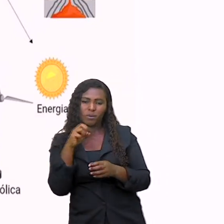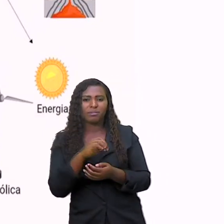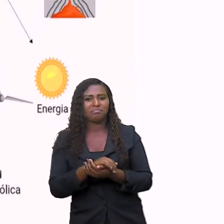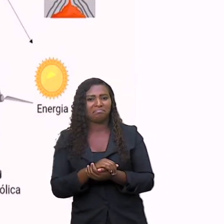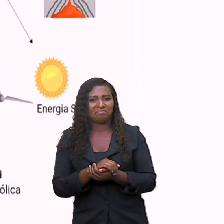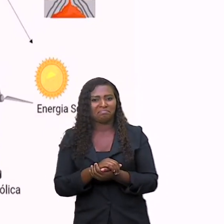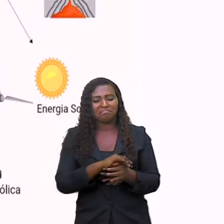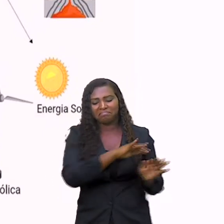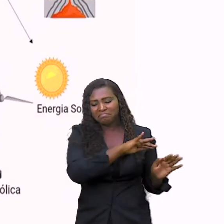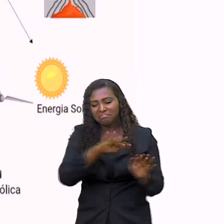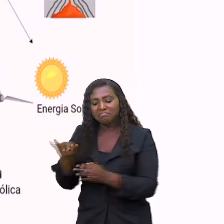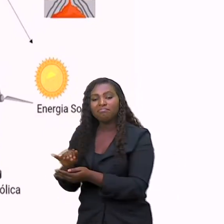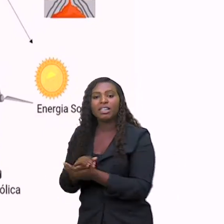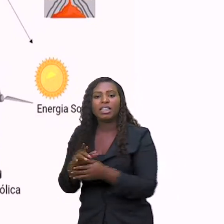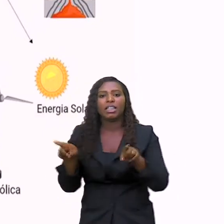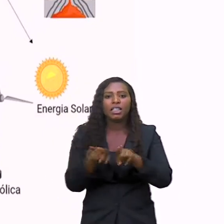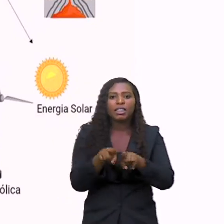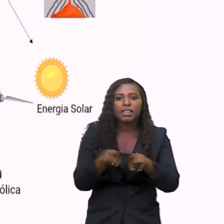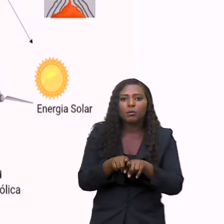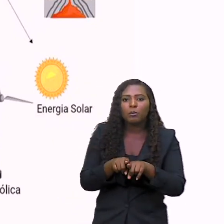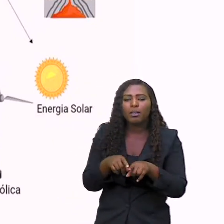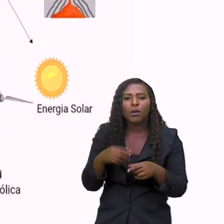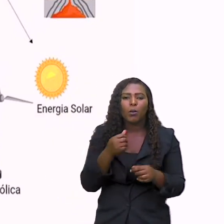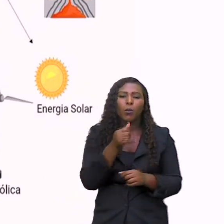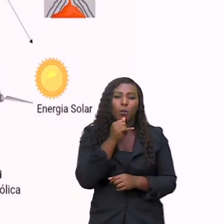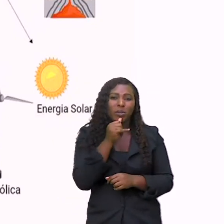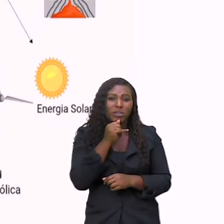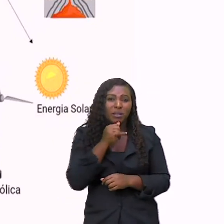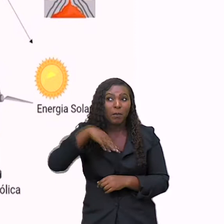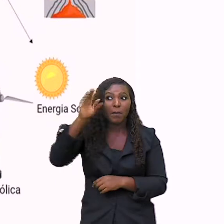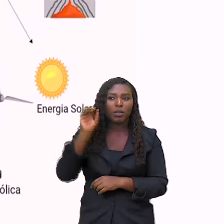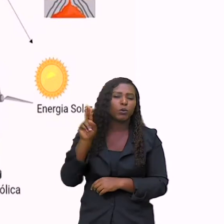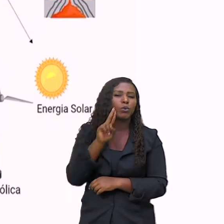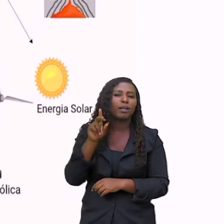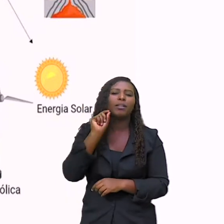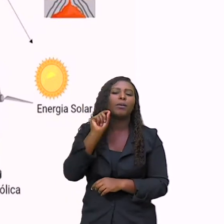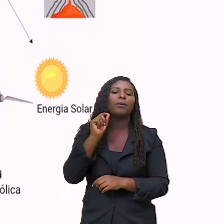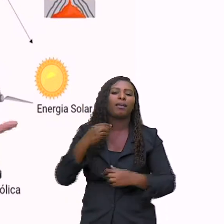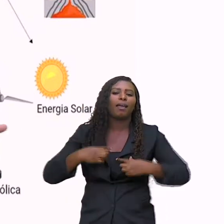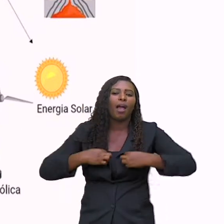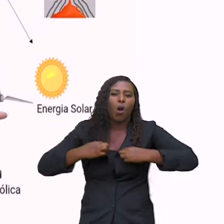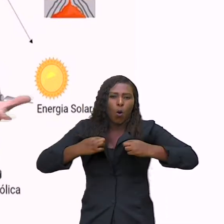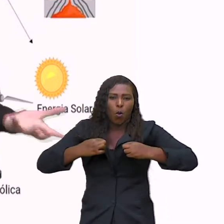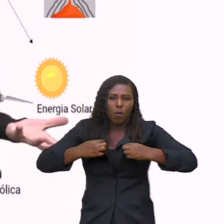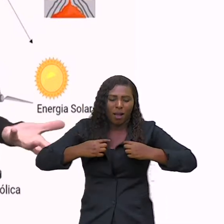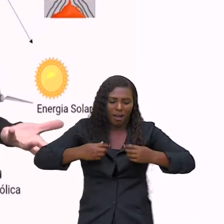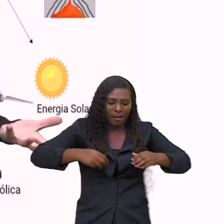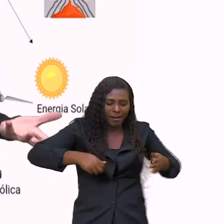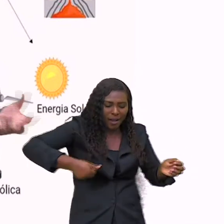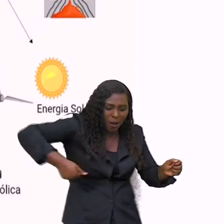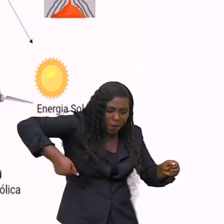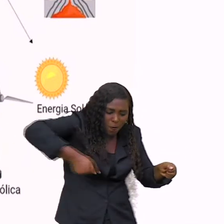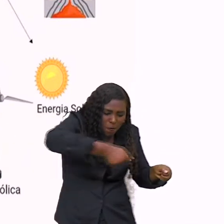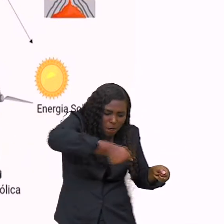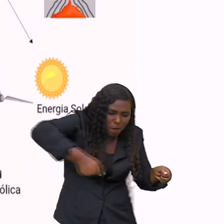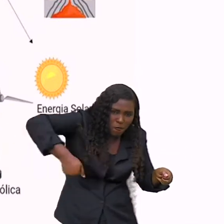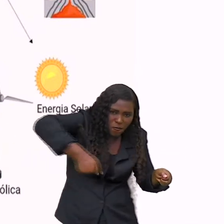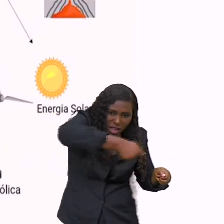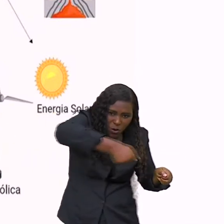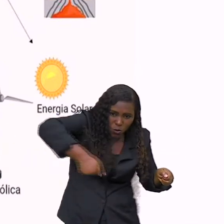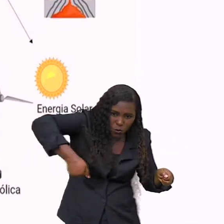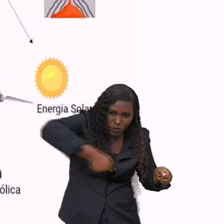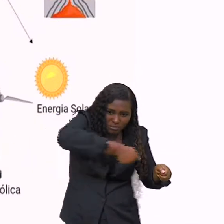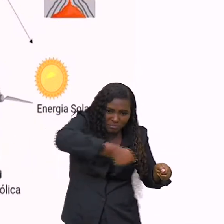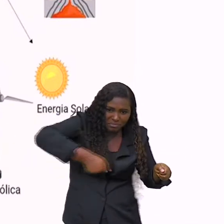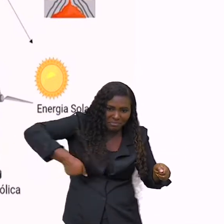mais utilizados sobre a energia térmica é o ferro de passar roupa, que transforma a energia elétrica em